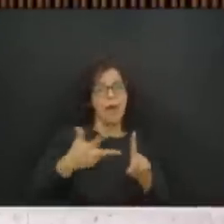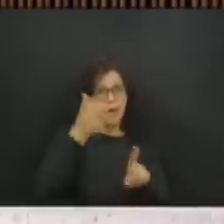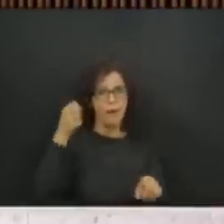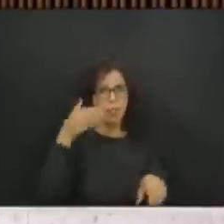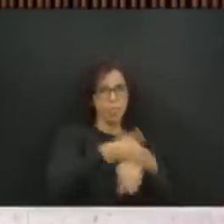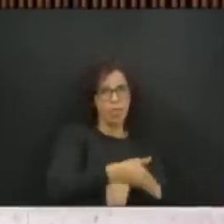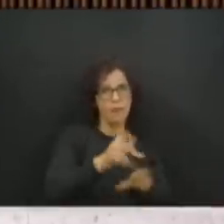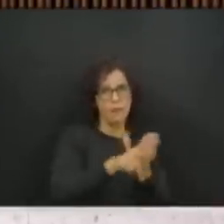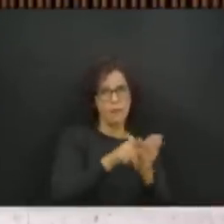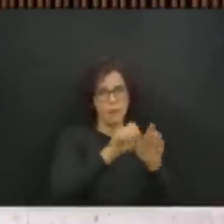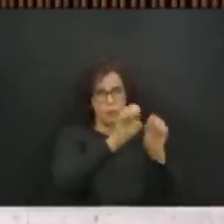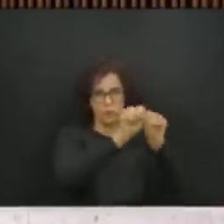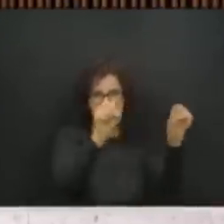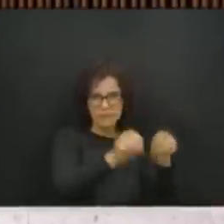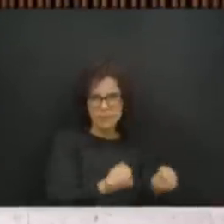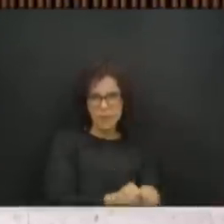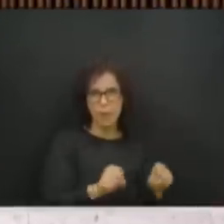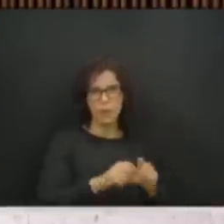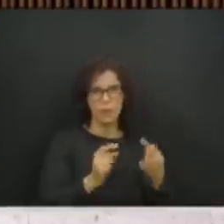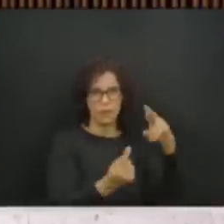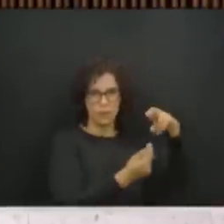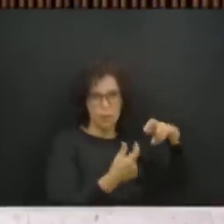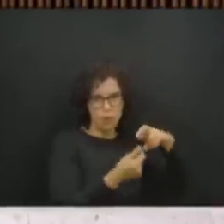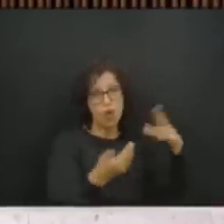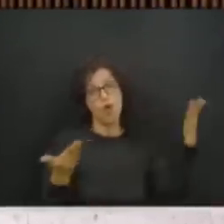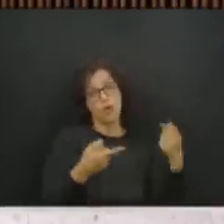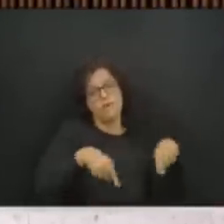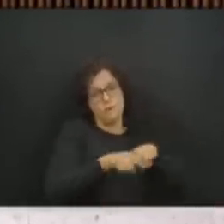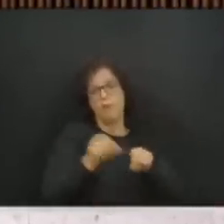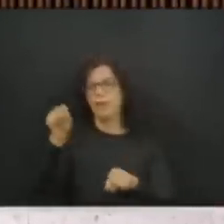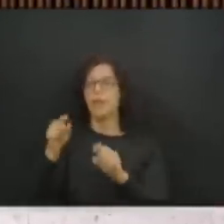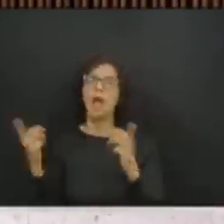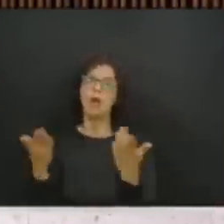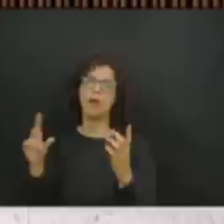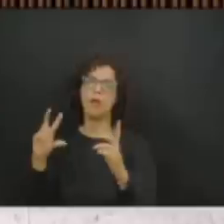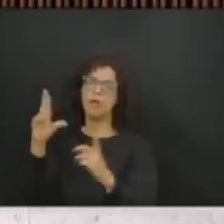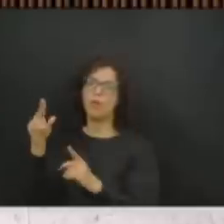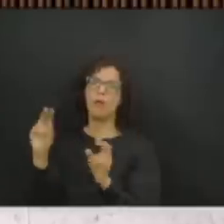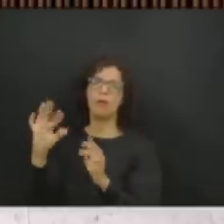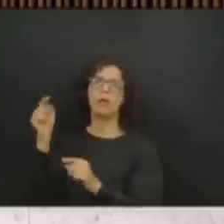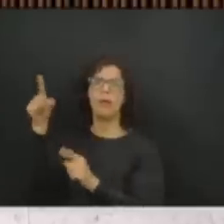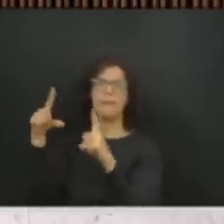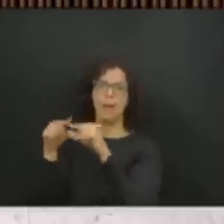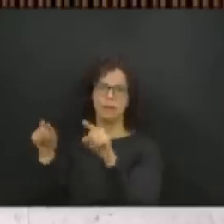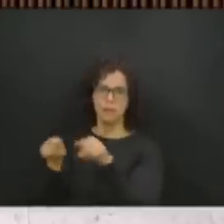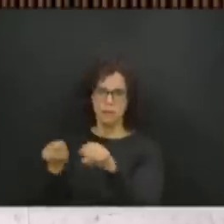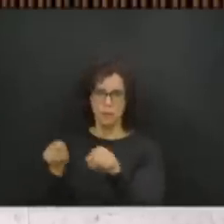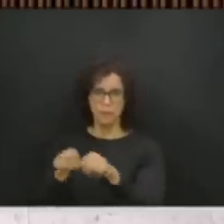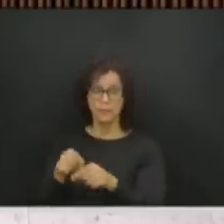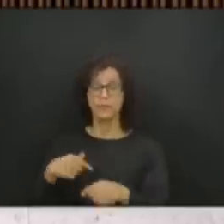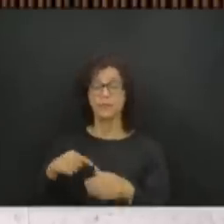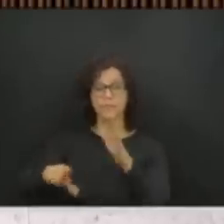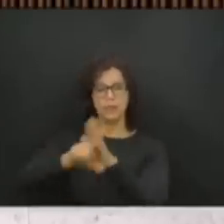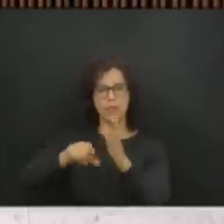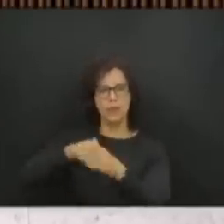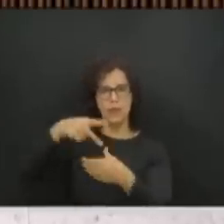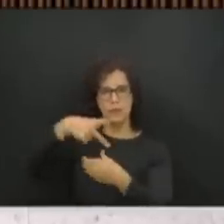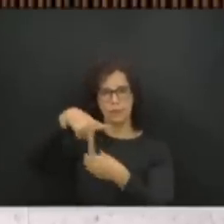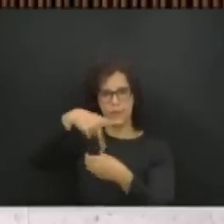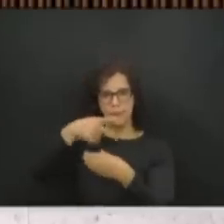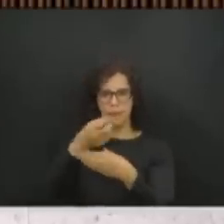de quebra esse PL que muda toda a lei do petróleo que é a lei 12734/2012